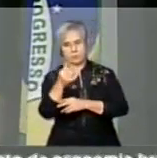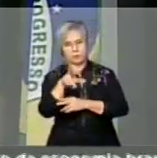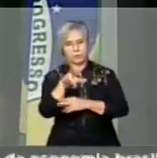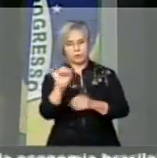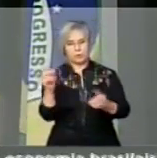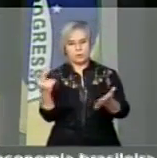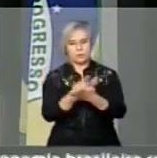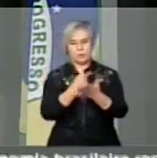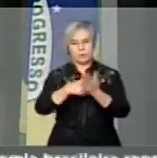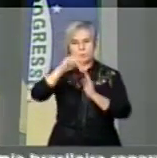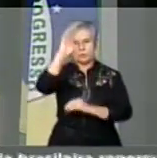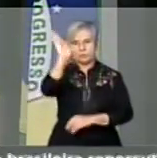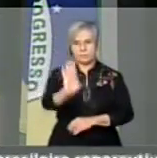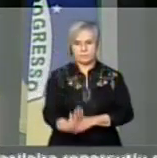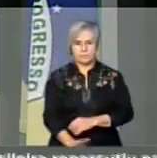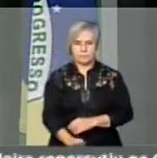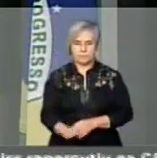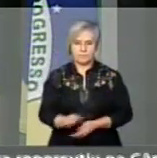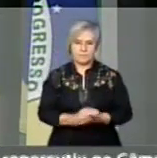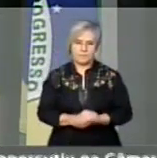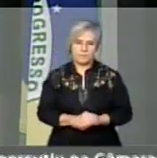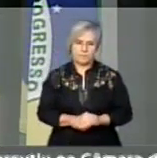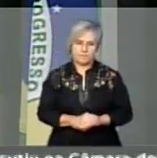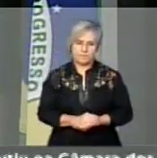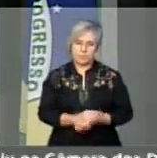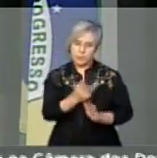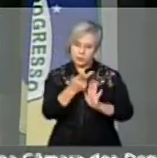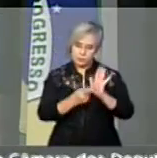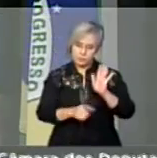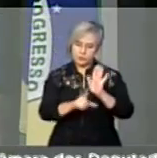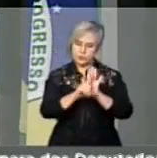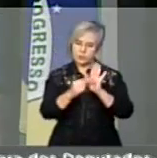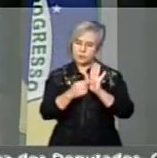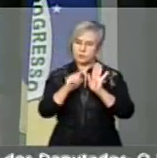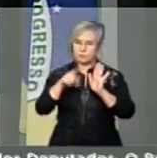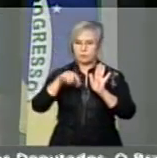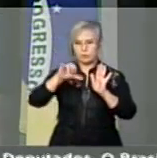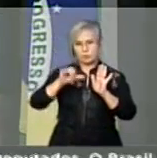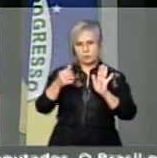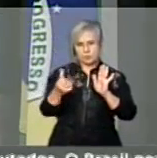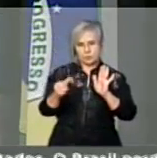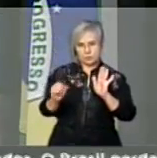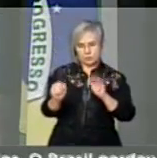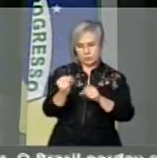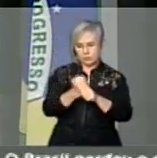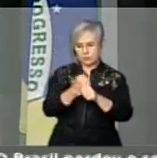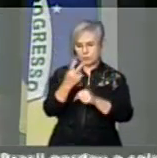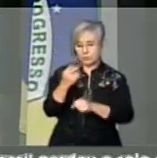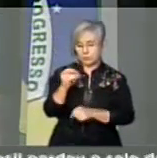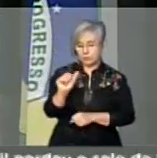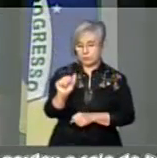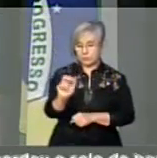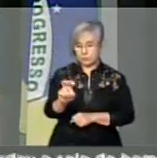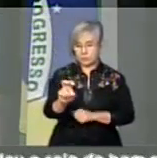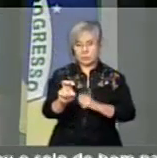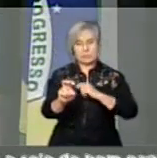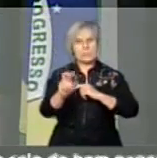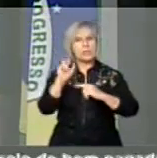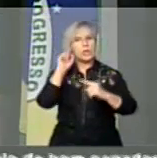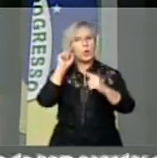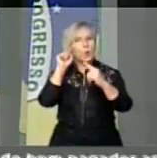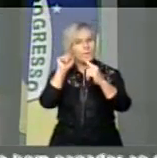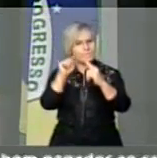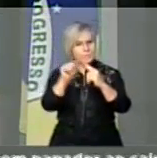República Federativa do Brasil. O projeto de lei 1968 de 2015 tem o